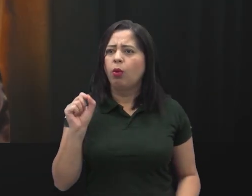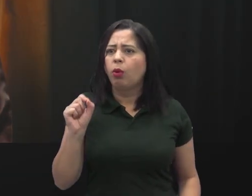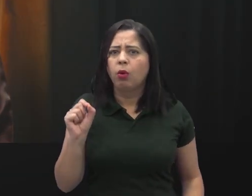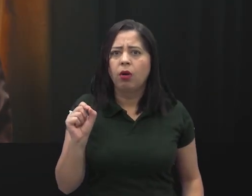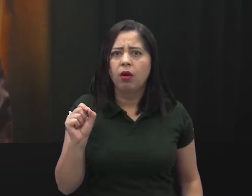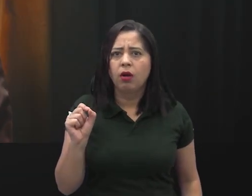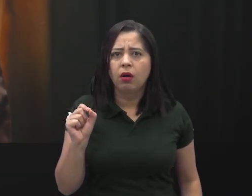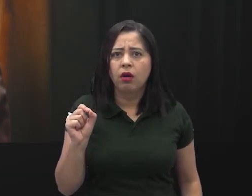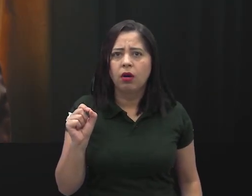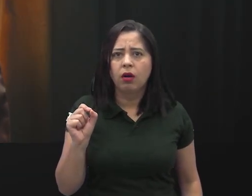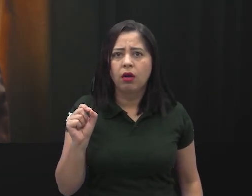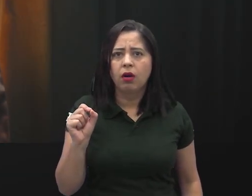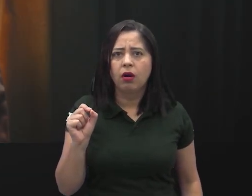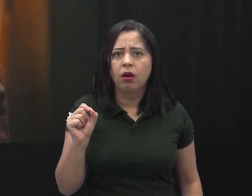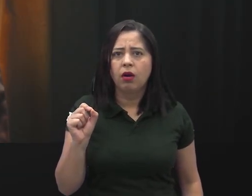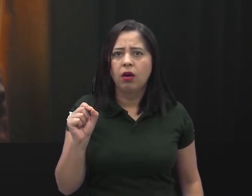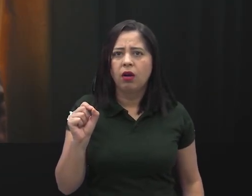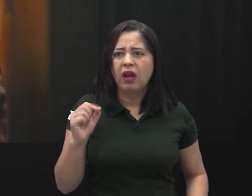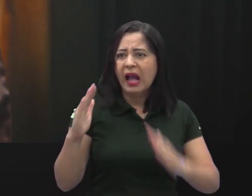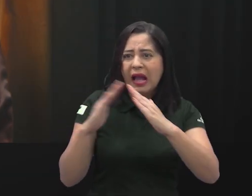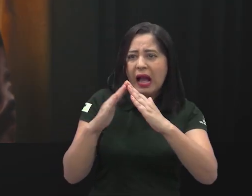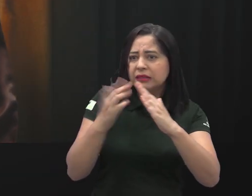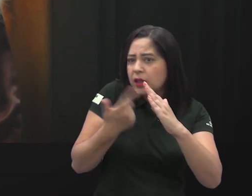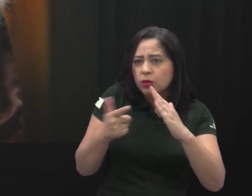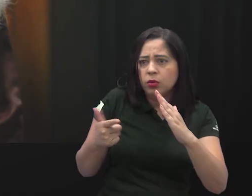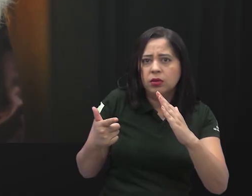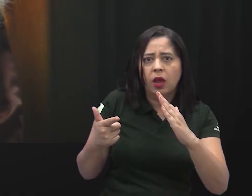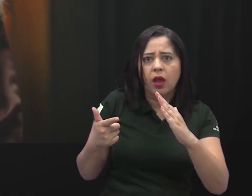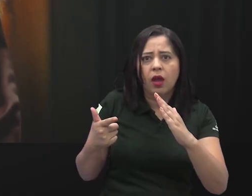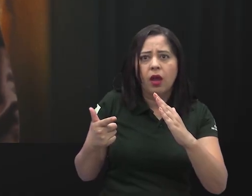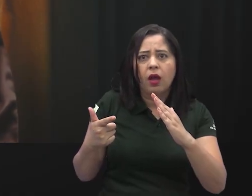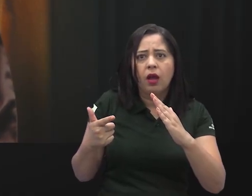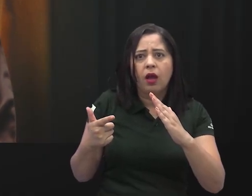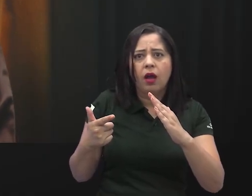O quê? Não tenho mais casa?